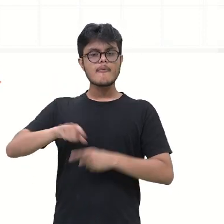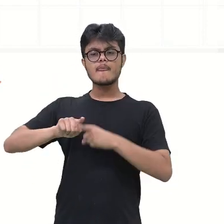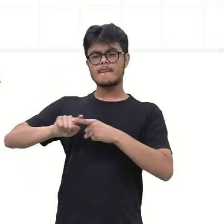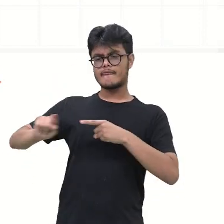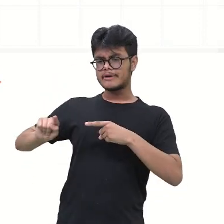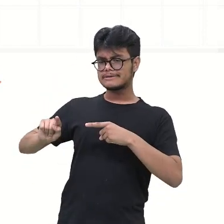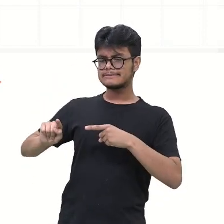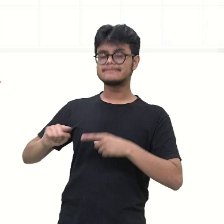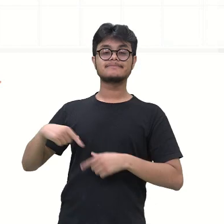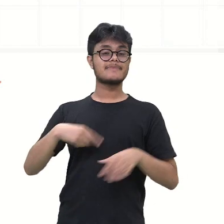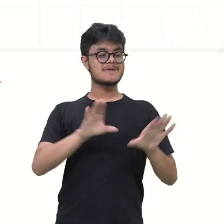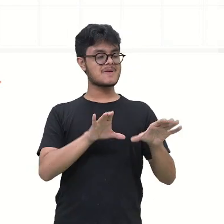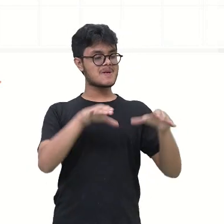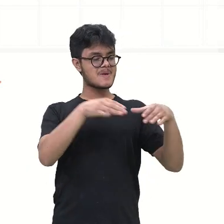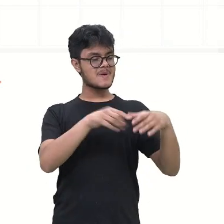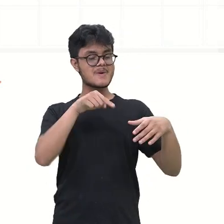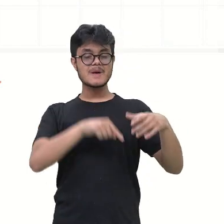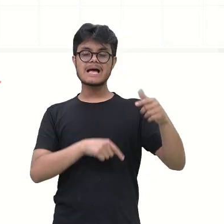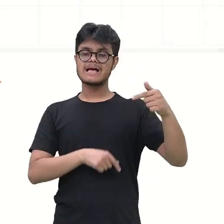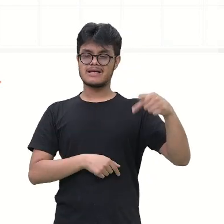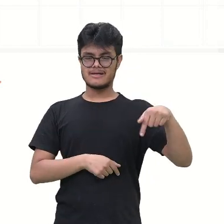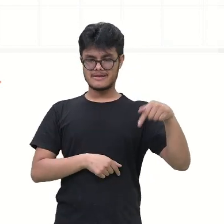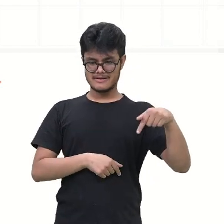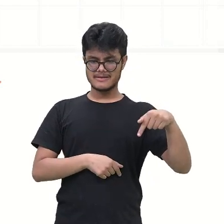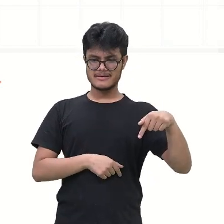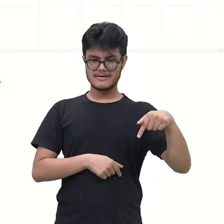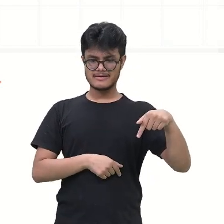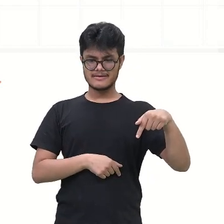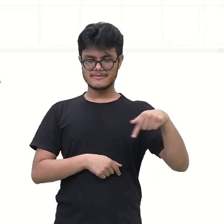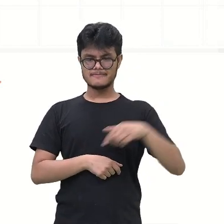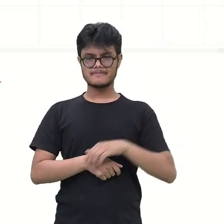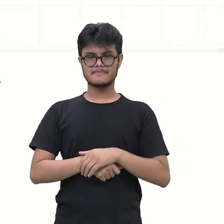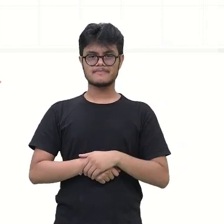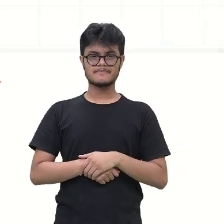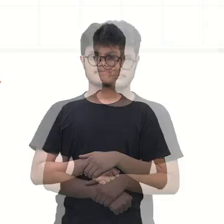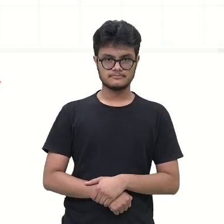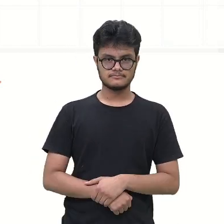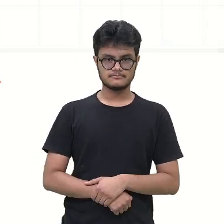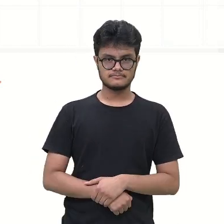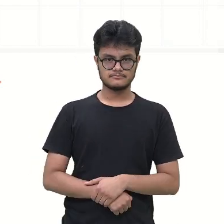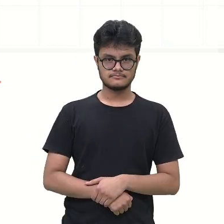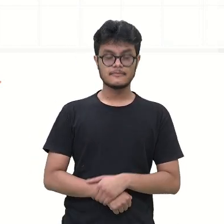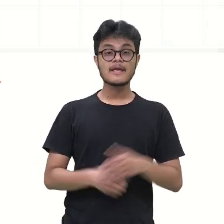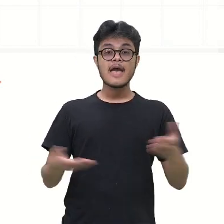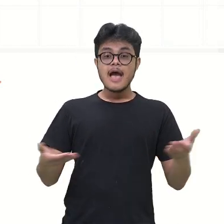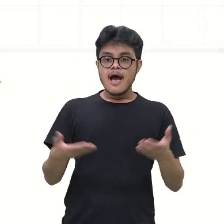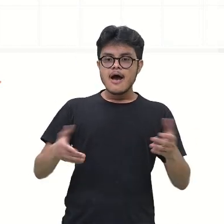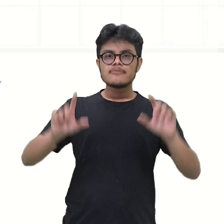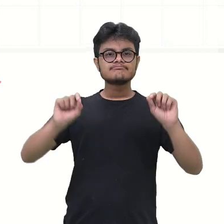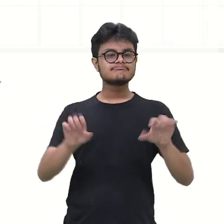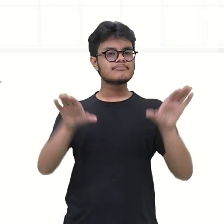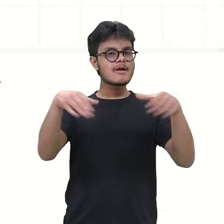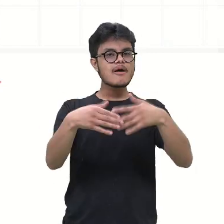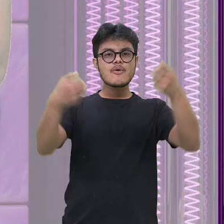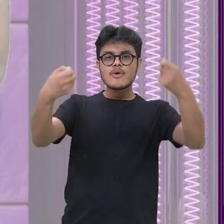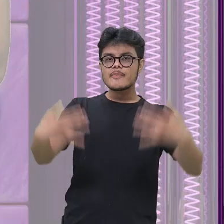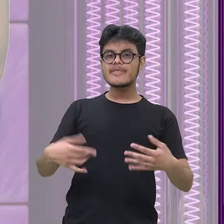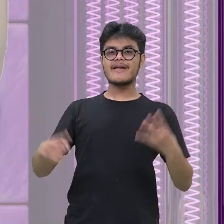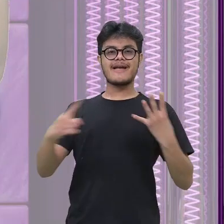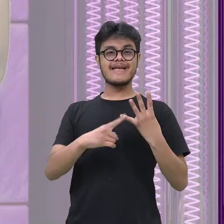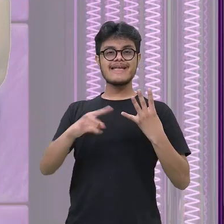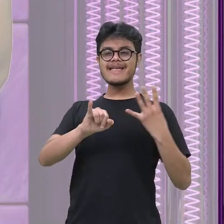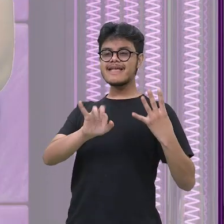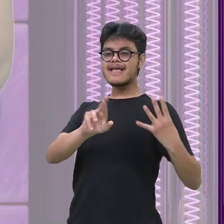como fração, eu vou ter um número racional. Agora, nós vamos falar sobre os